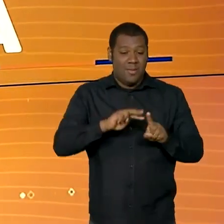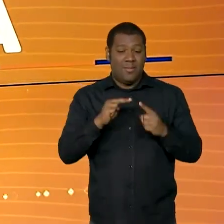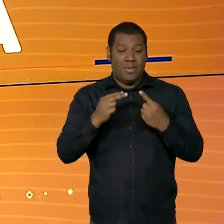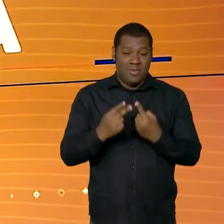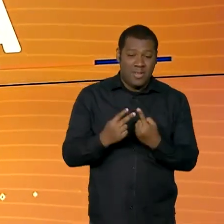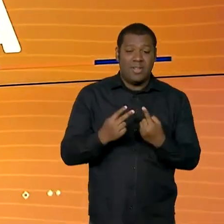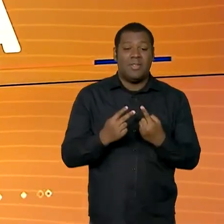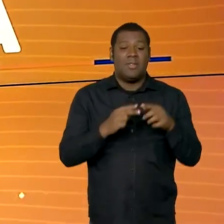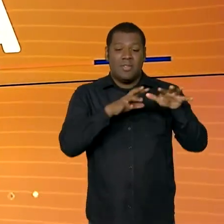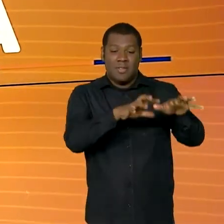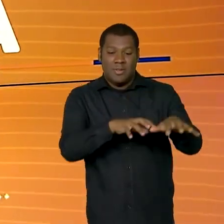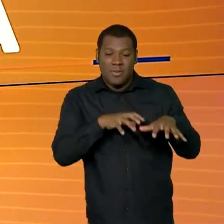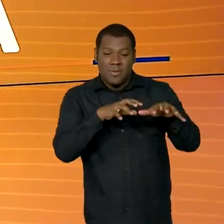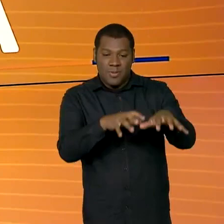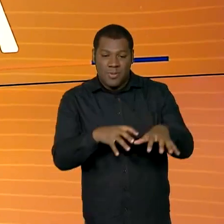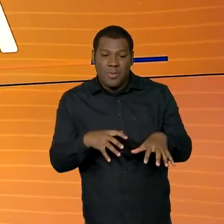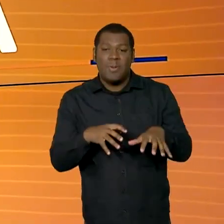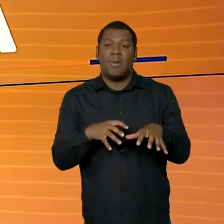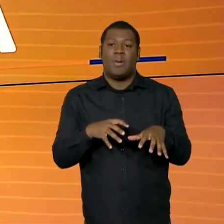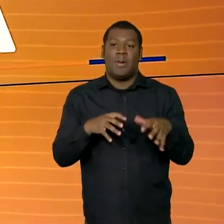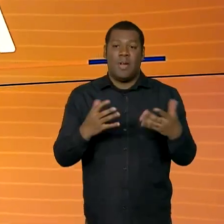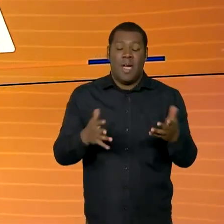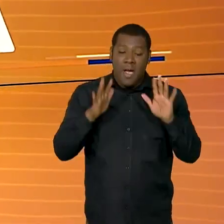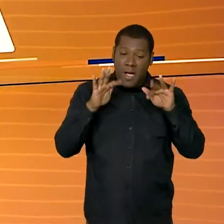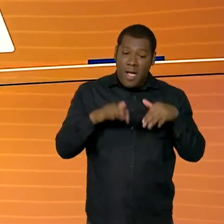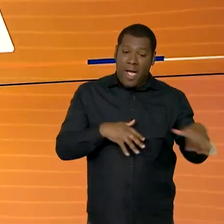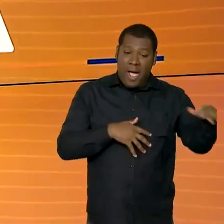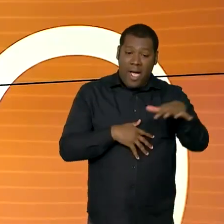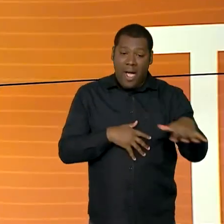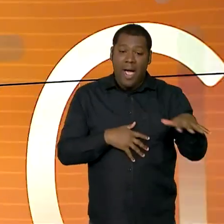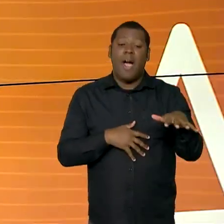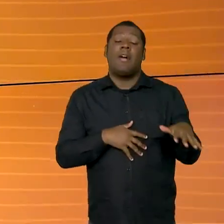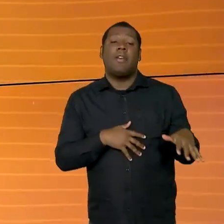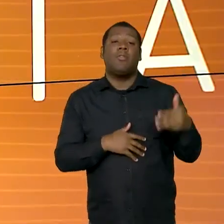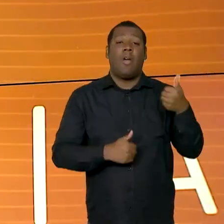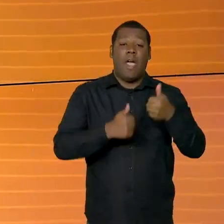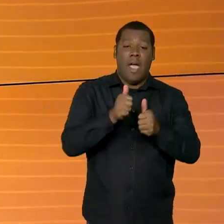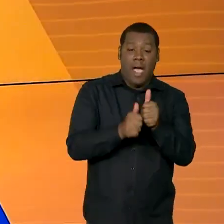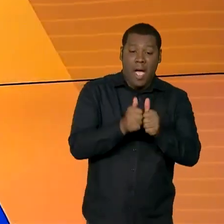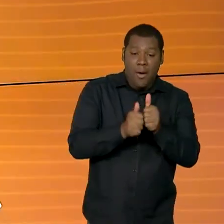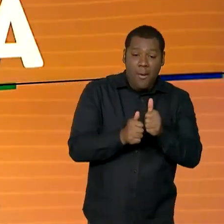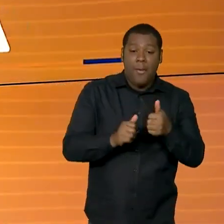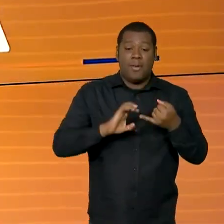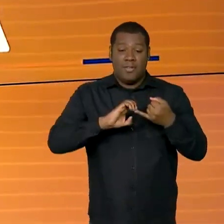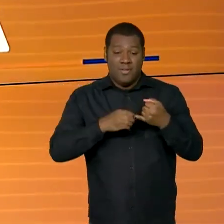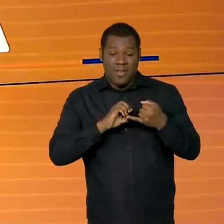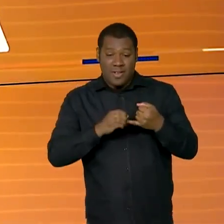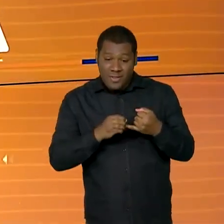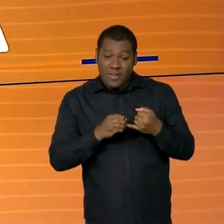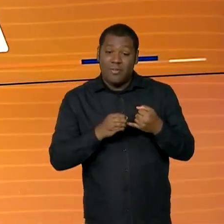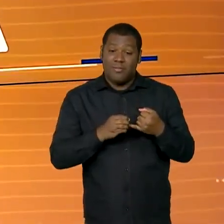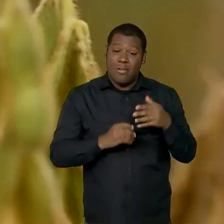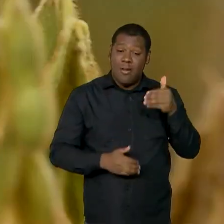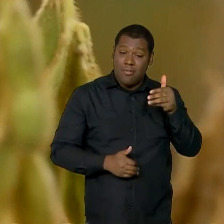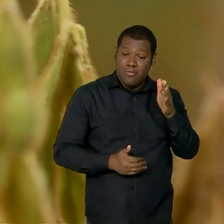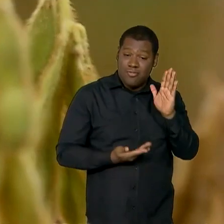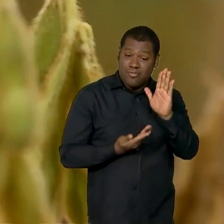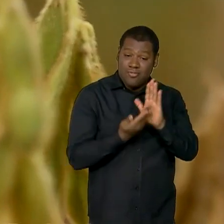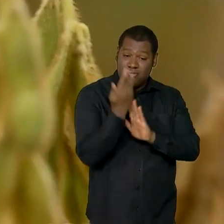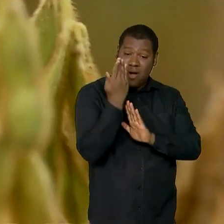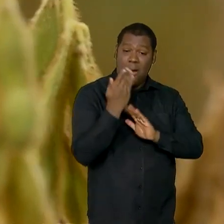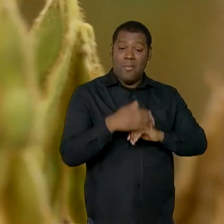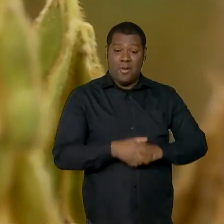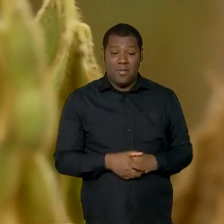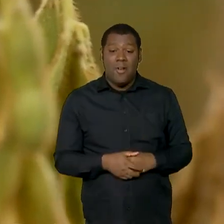na lavoura, alimentos importantes para a família brasileira, como o arroz e o feijão, apresentam aumento de produção.